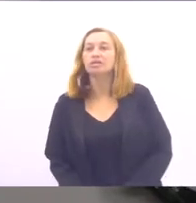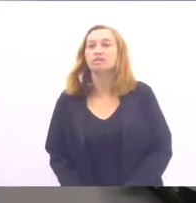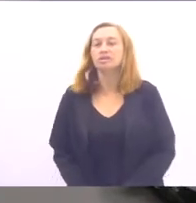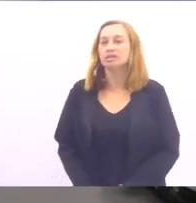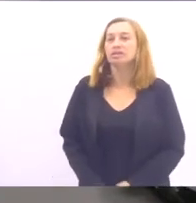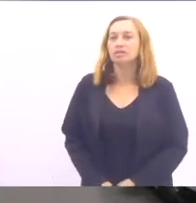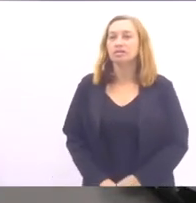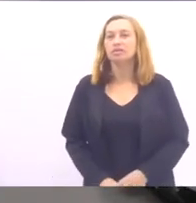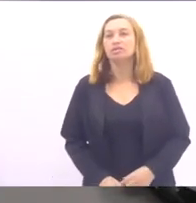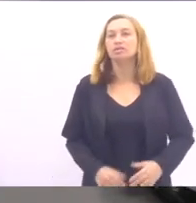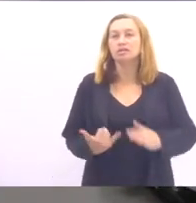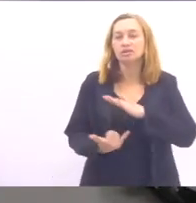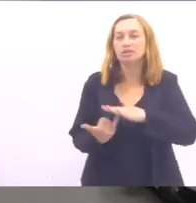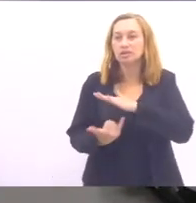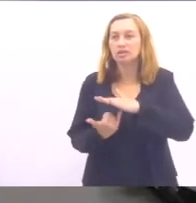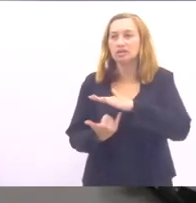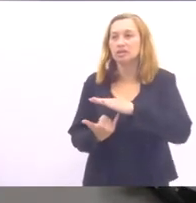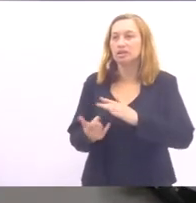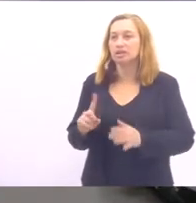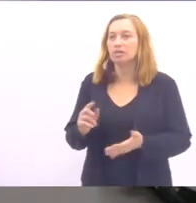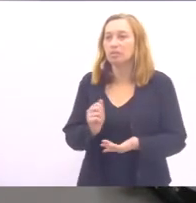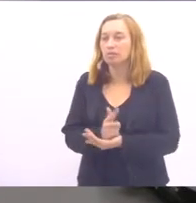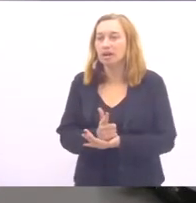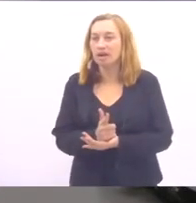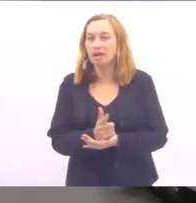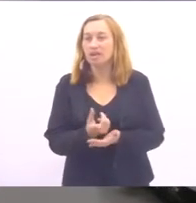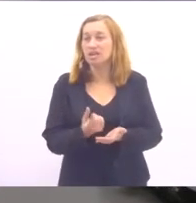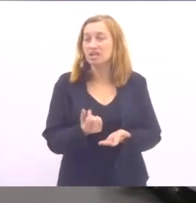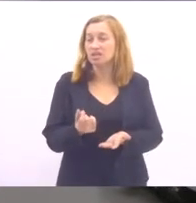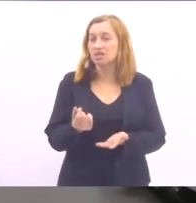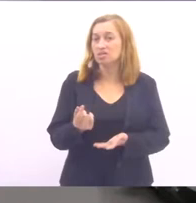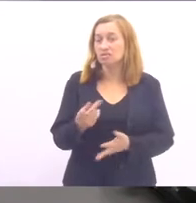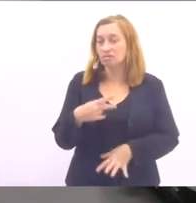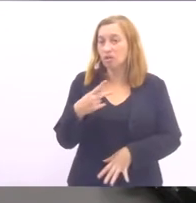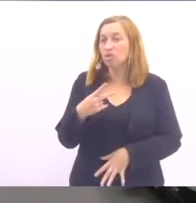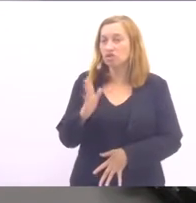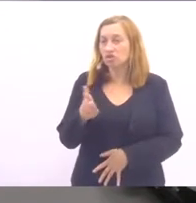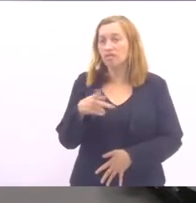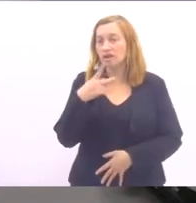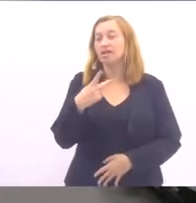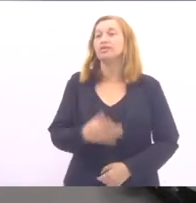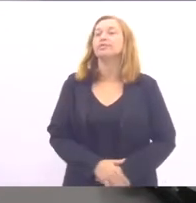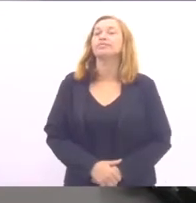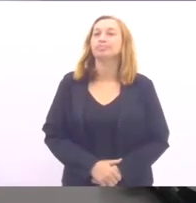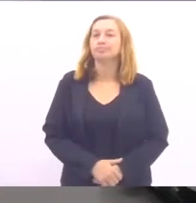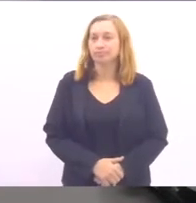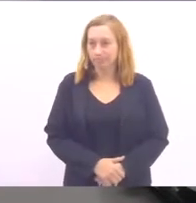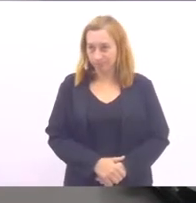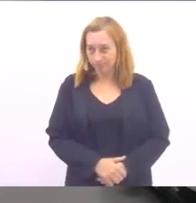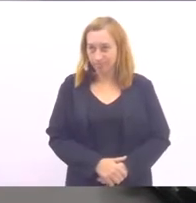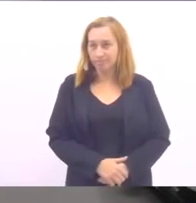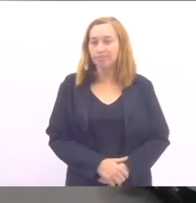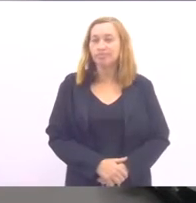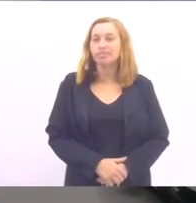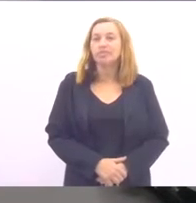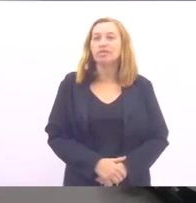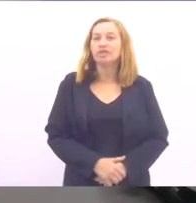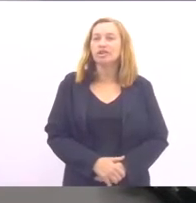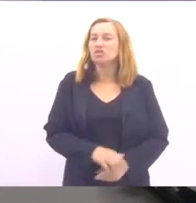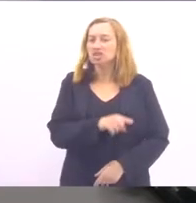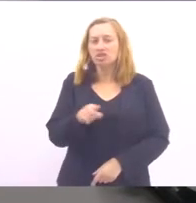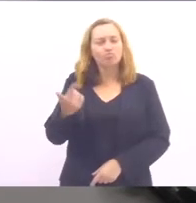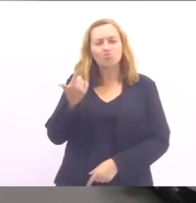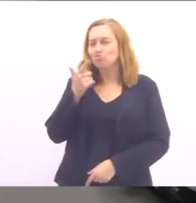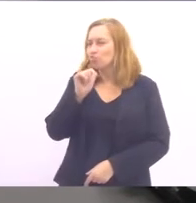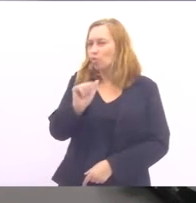também, são isentas desses custos que eu mencionei, do cartório e da junta comercial. Se vocês não estão